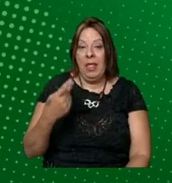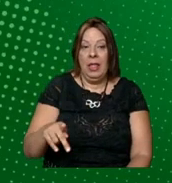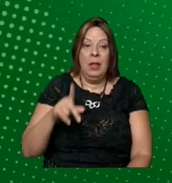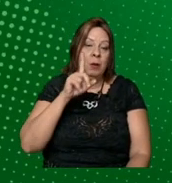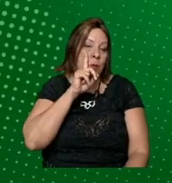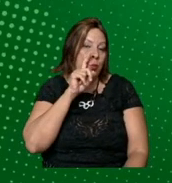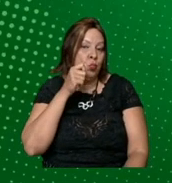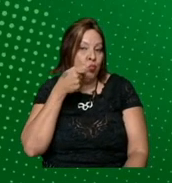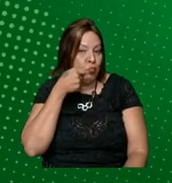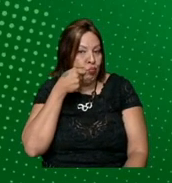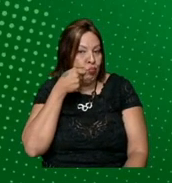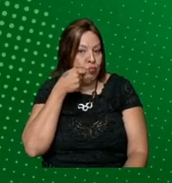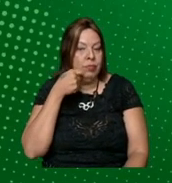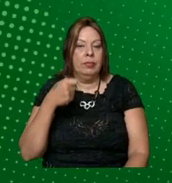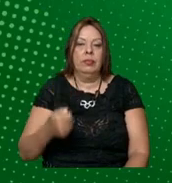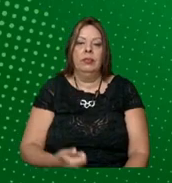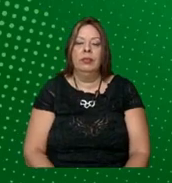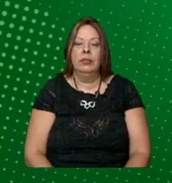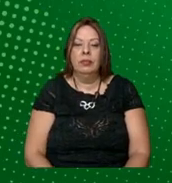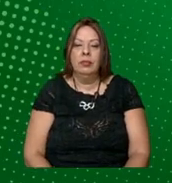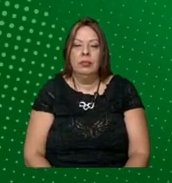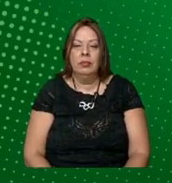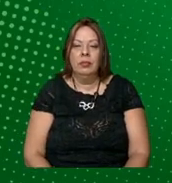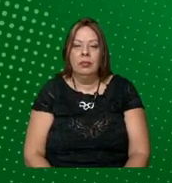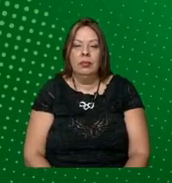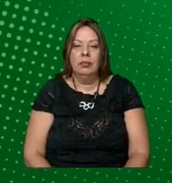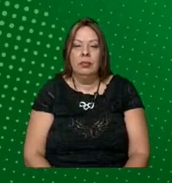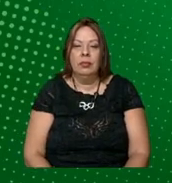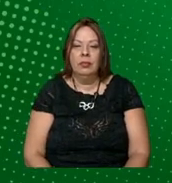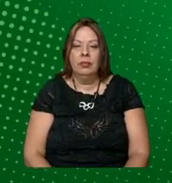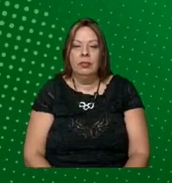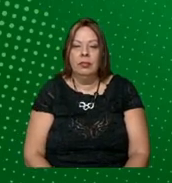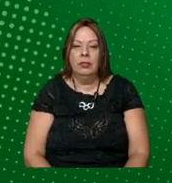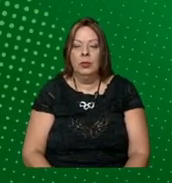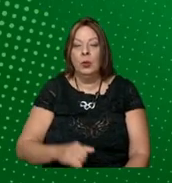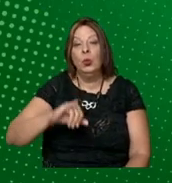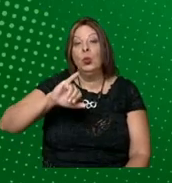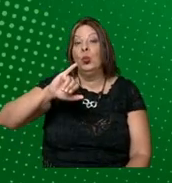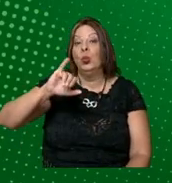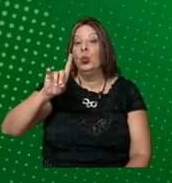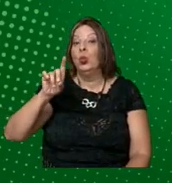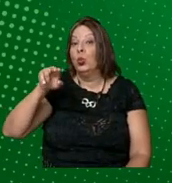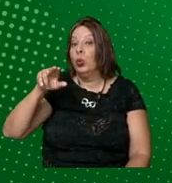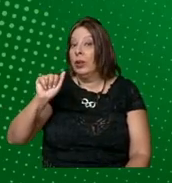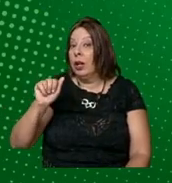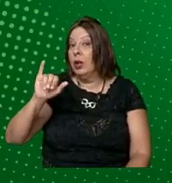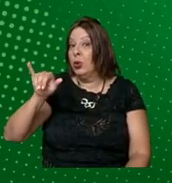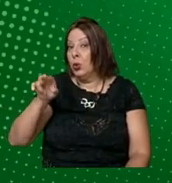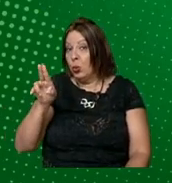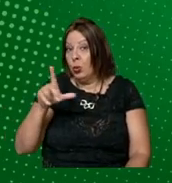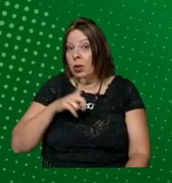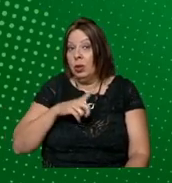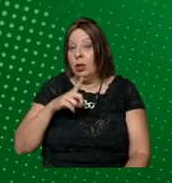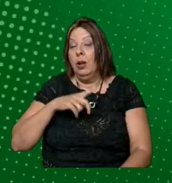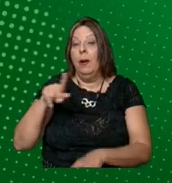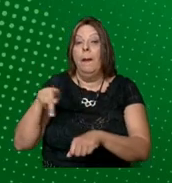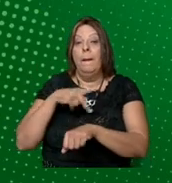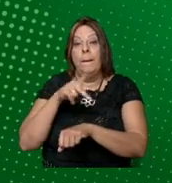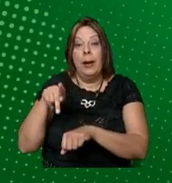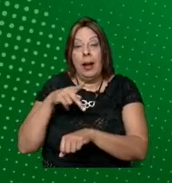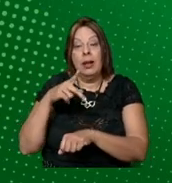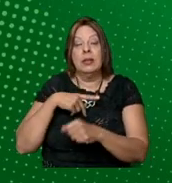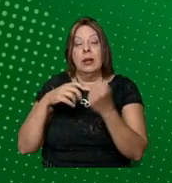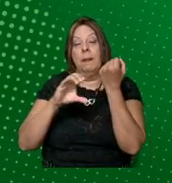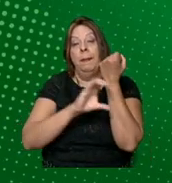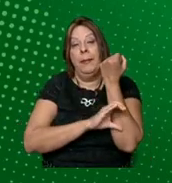Aracaju, garantiu com a Dona Lu Pequente. Dona aí, Ju. Dona Ju. Aí da Praça de Eventos do Mercado,